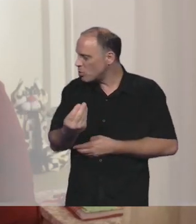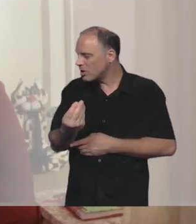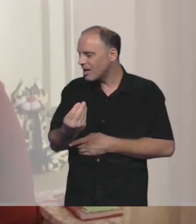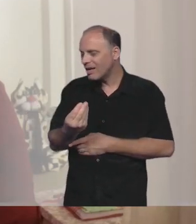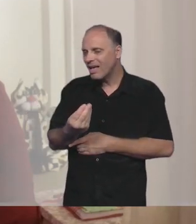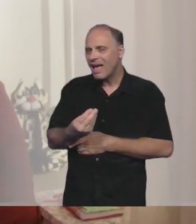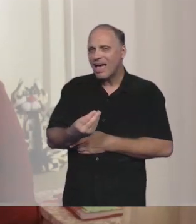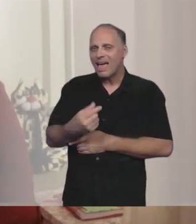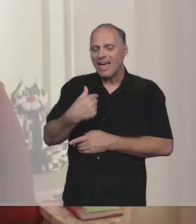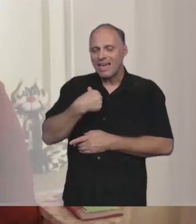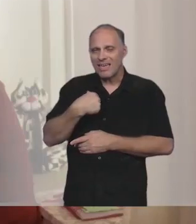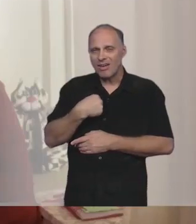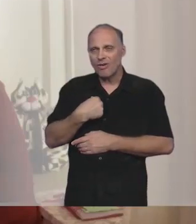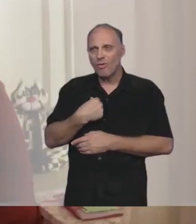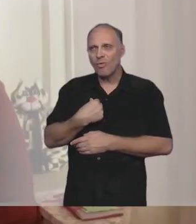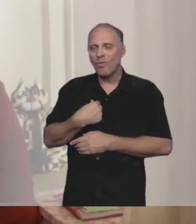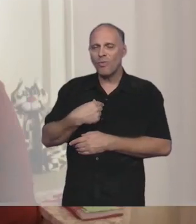Marcos,